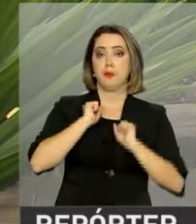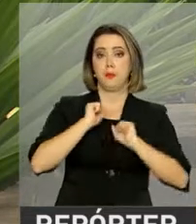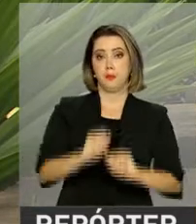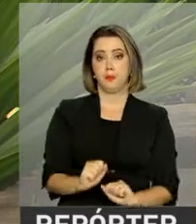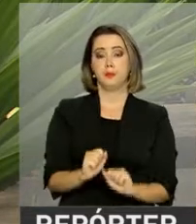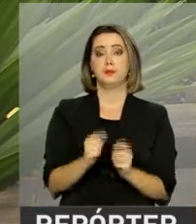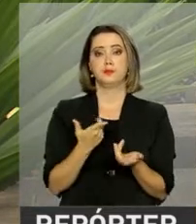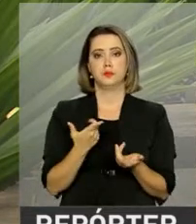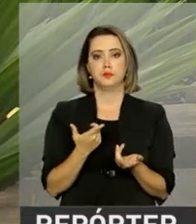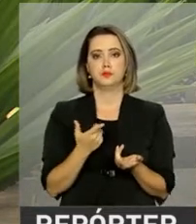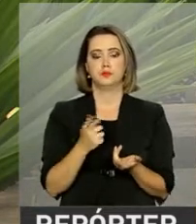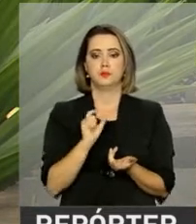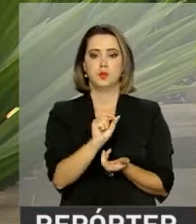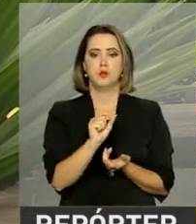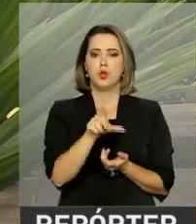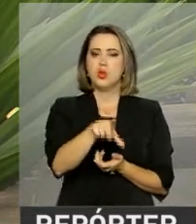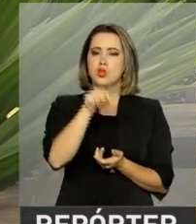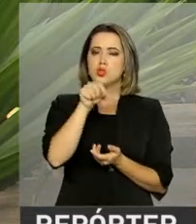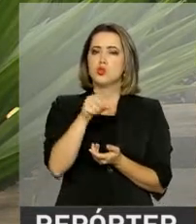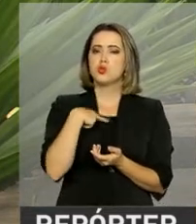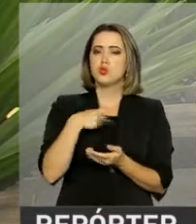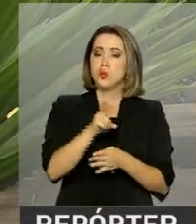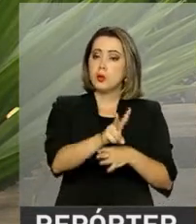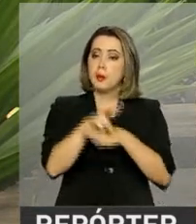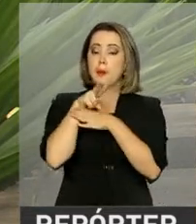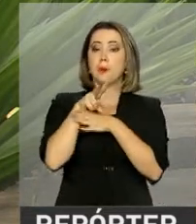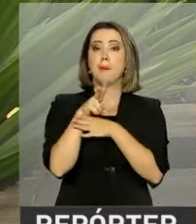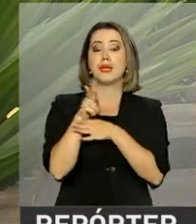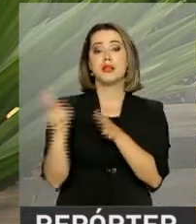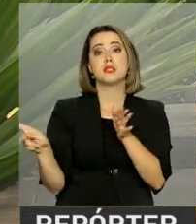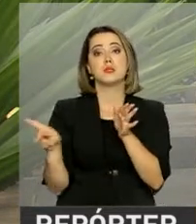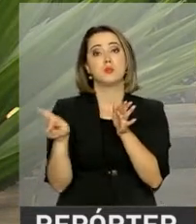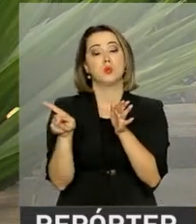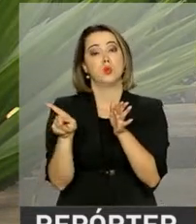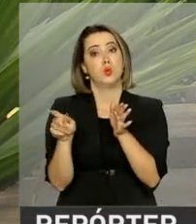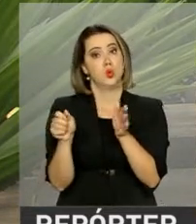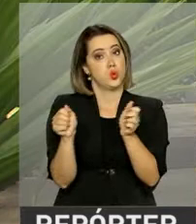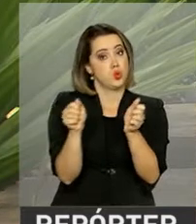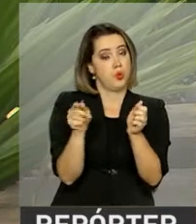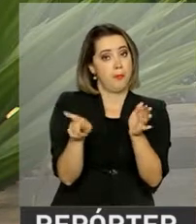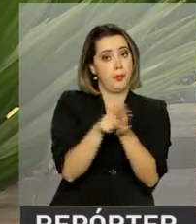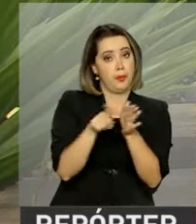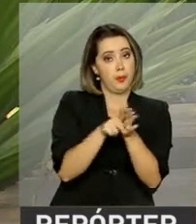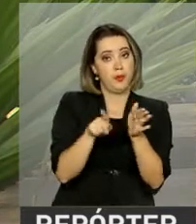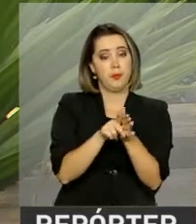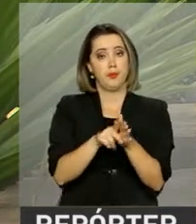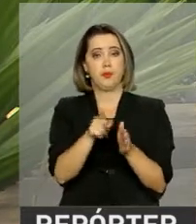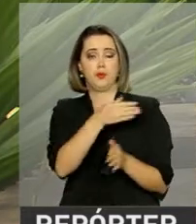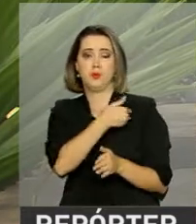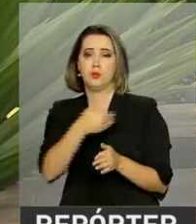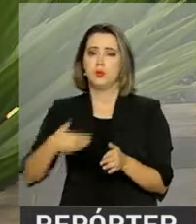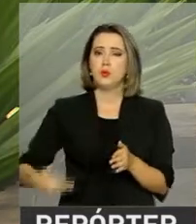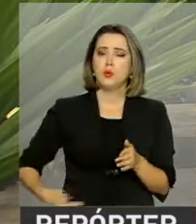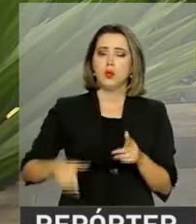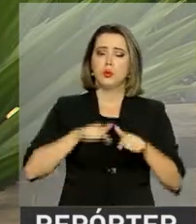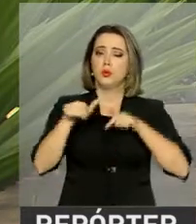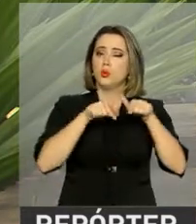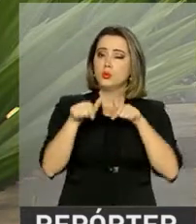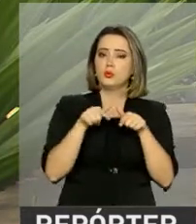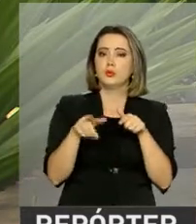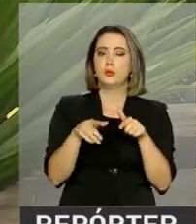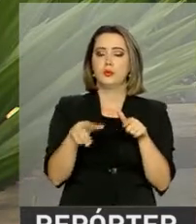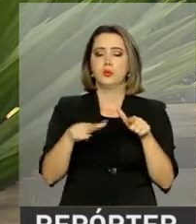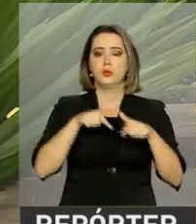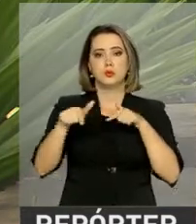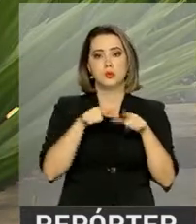de se obter crédito consignado junto ao órgão ou entidade em que trabalha e se essa seria a melhor